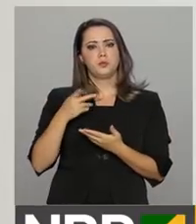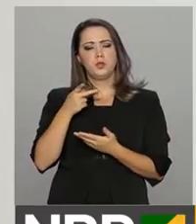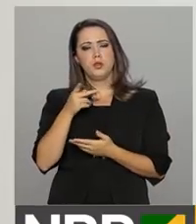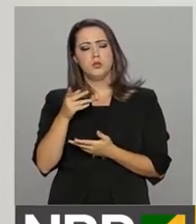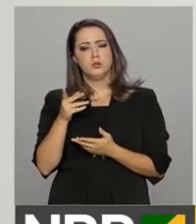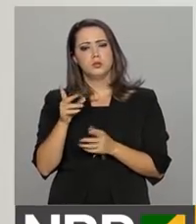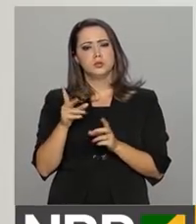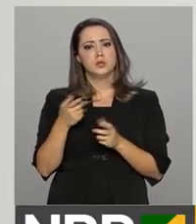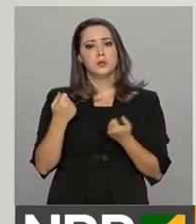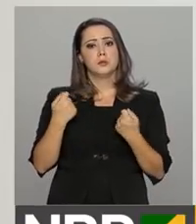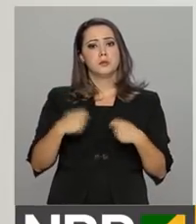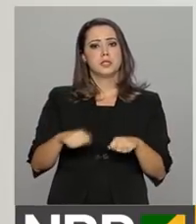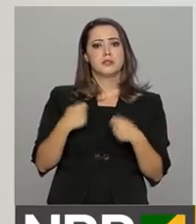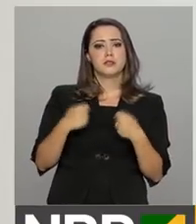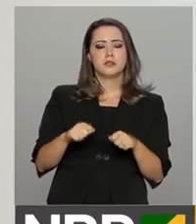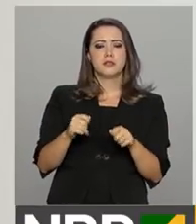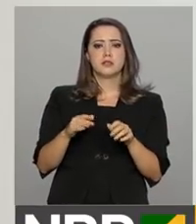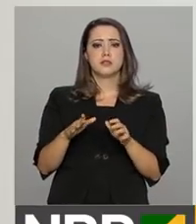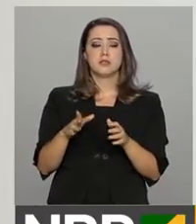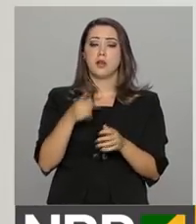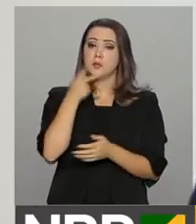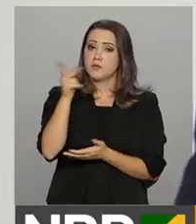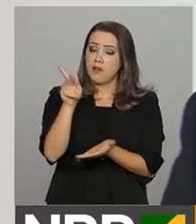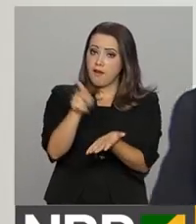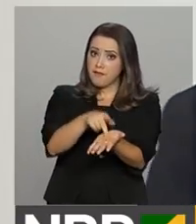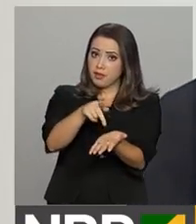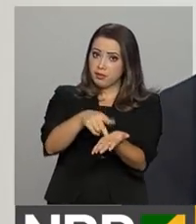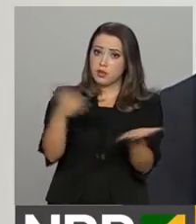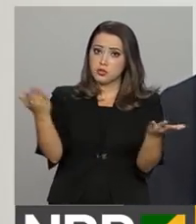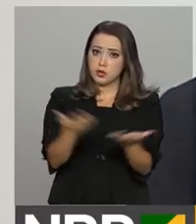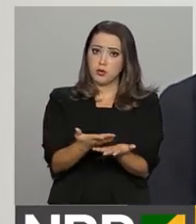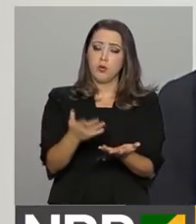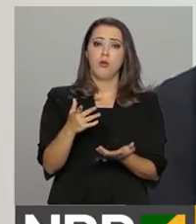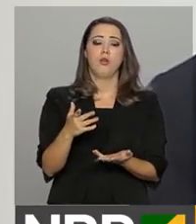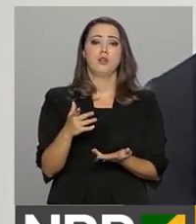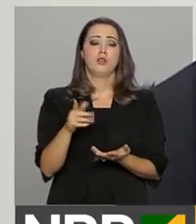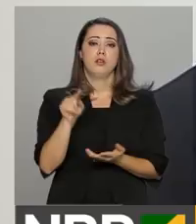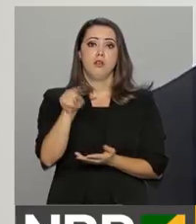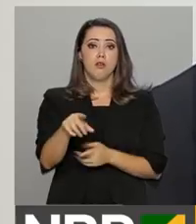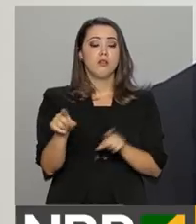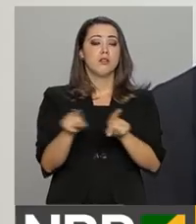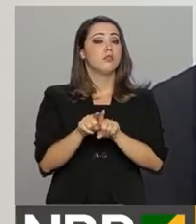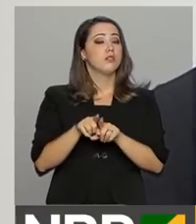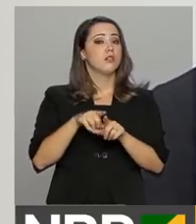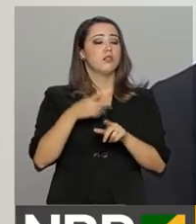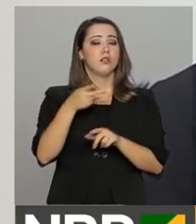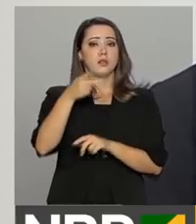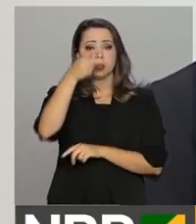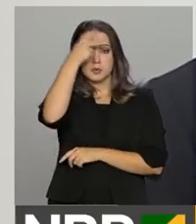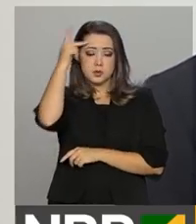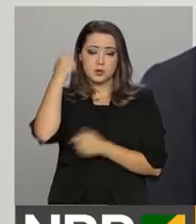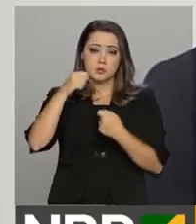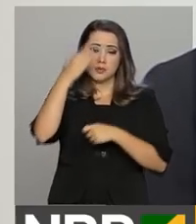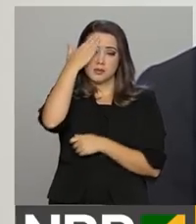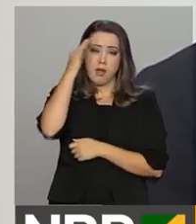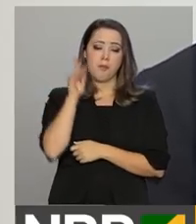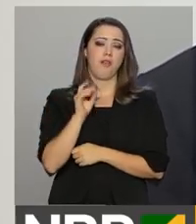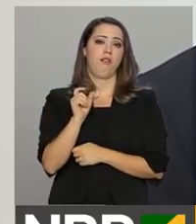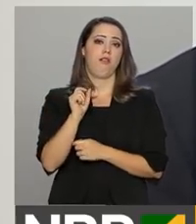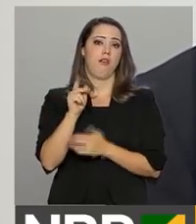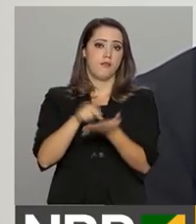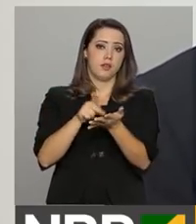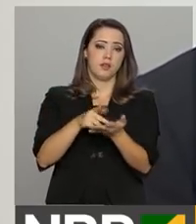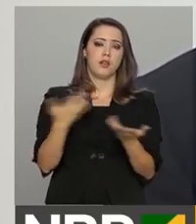certas inverdades pra não estou a falar mais forte que circulam por todos os ouvidos do tipo